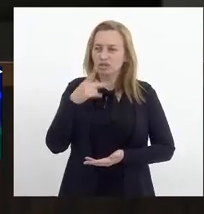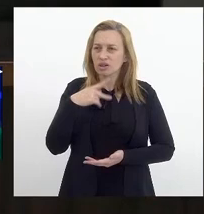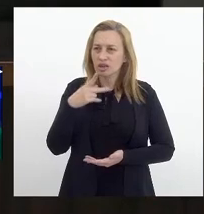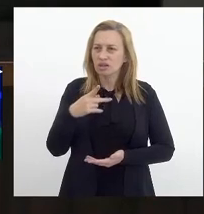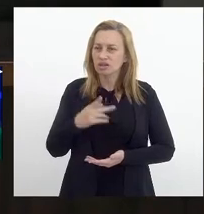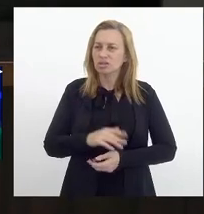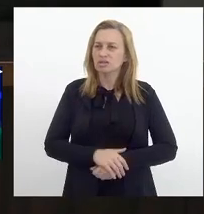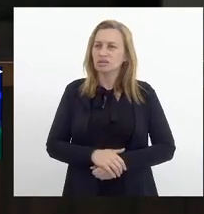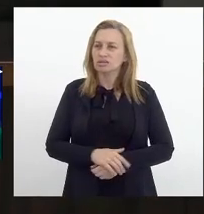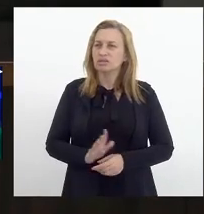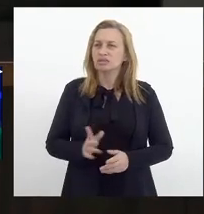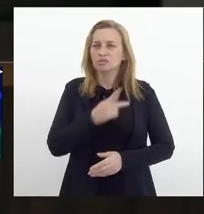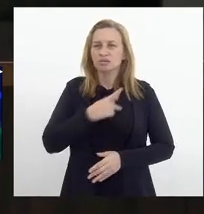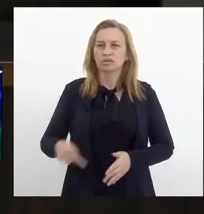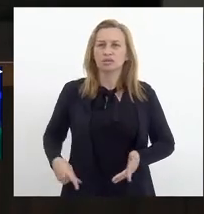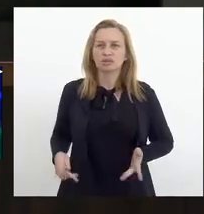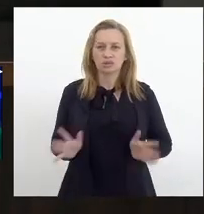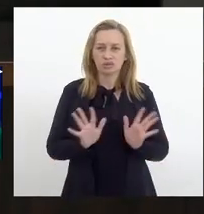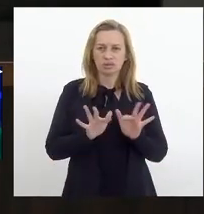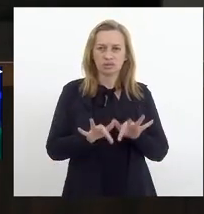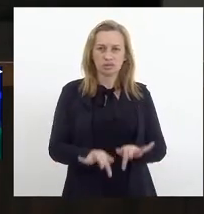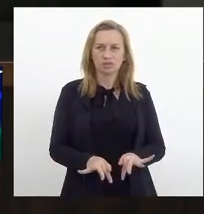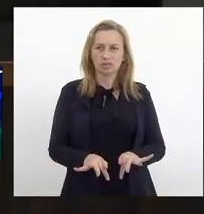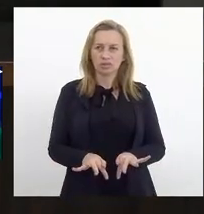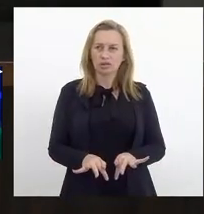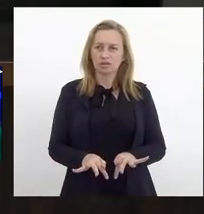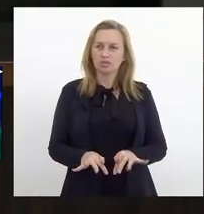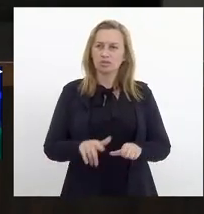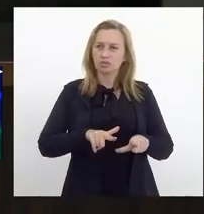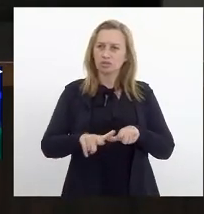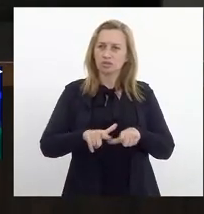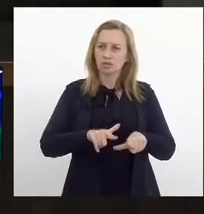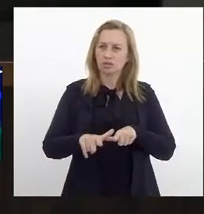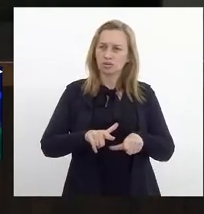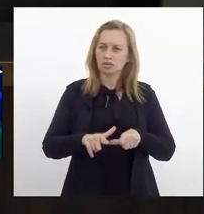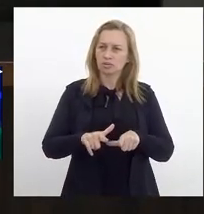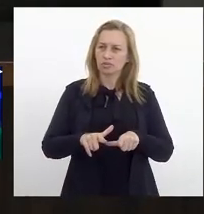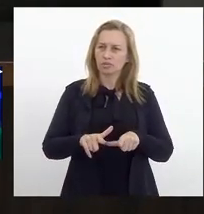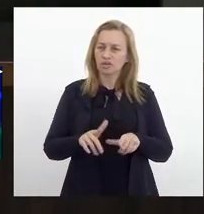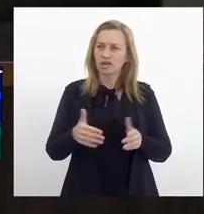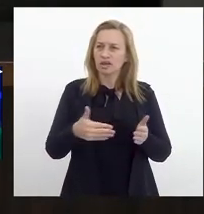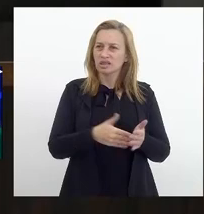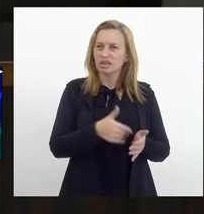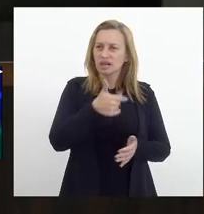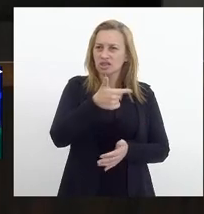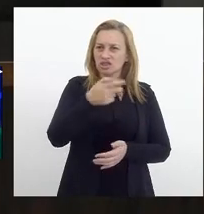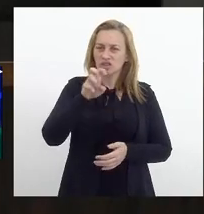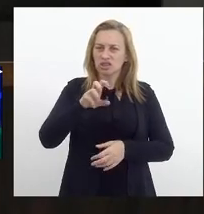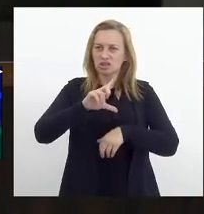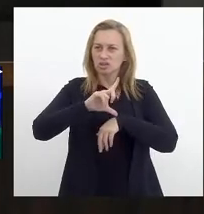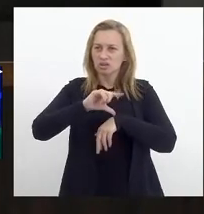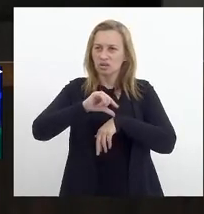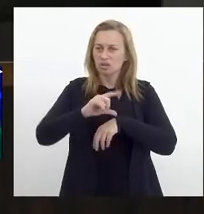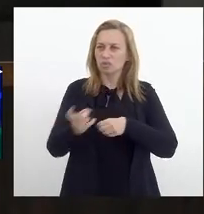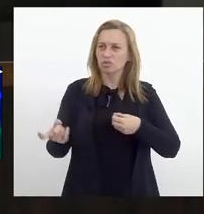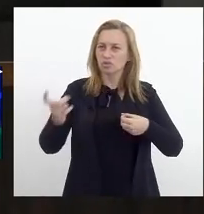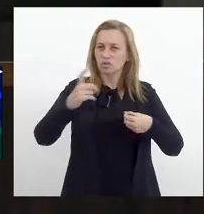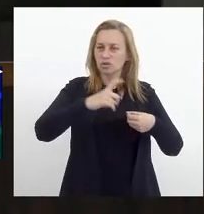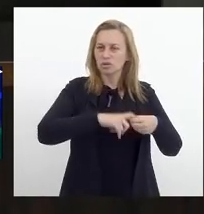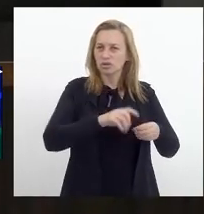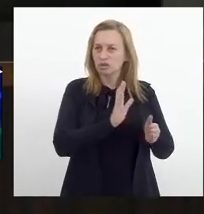a presidência suspende os trabalhos e até às 15horas quando